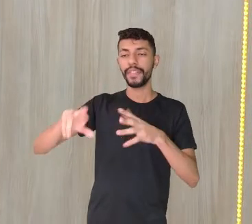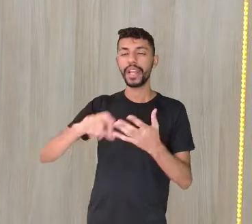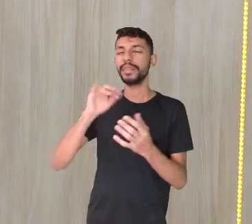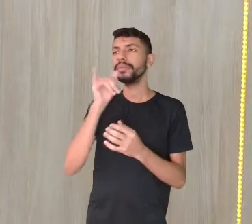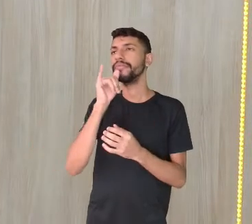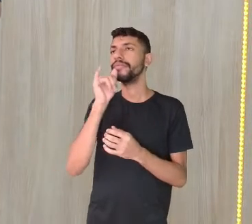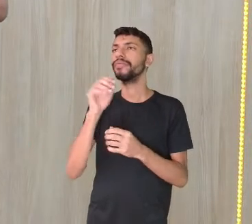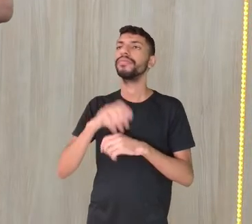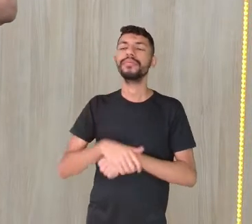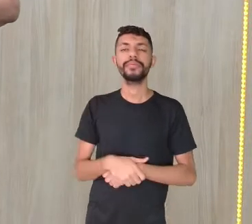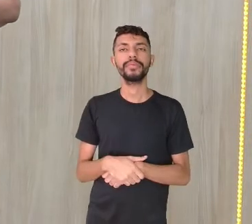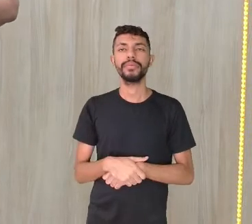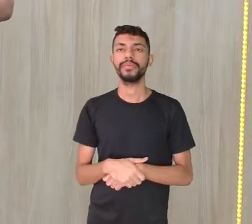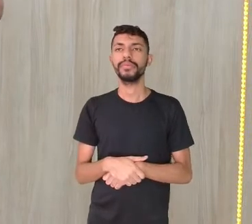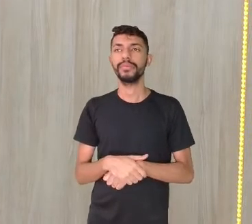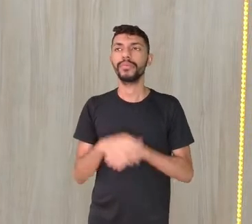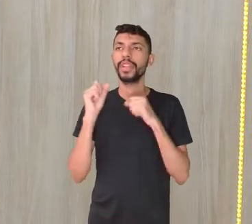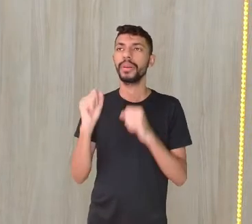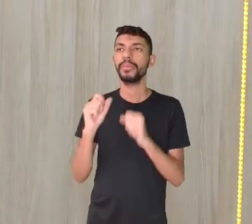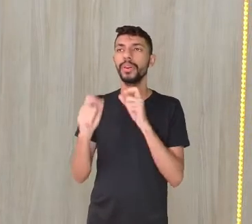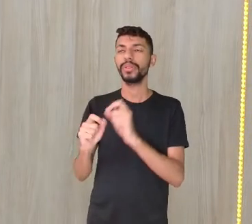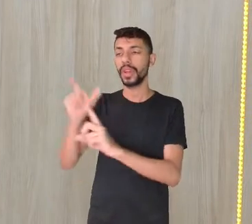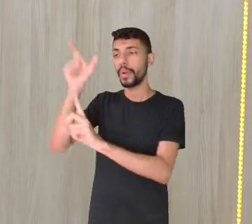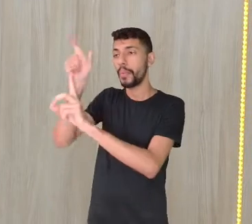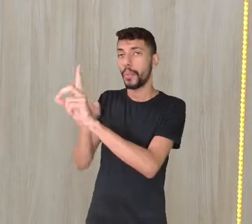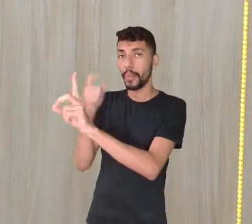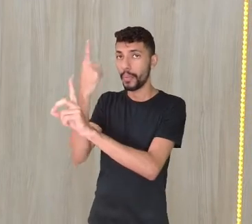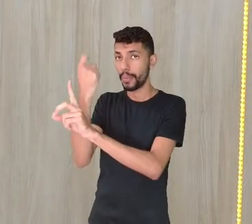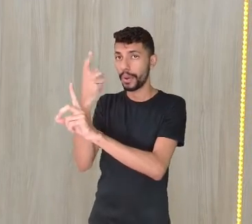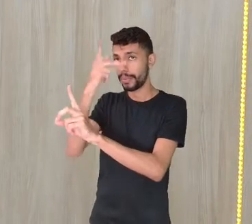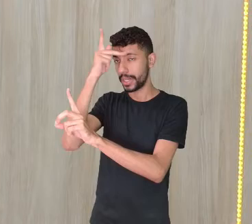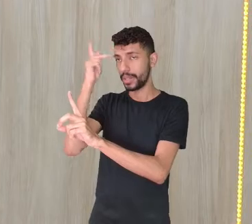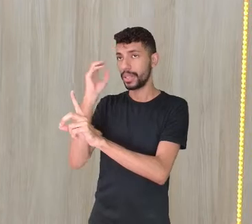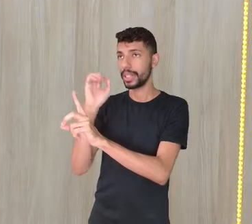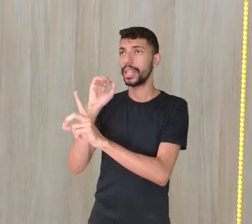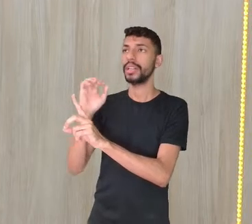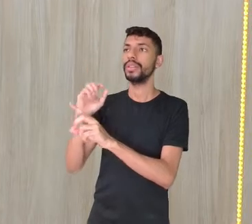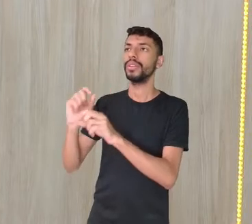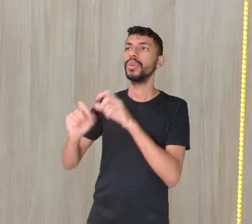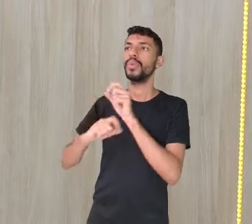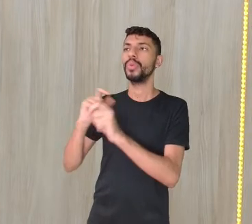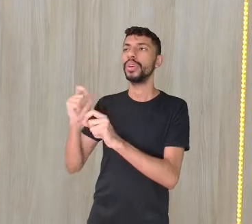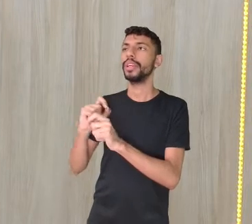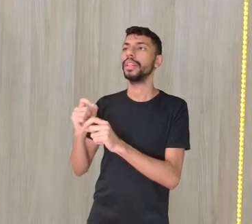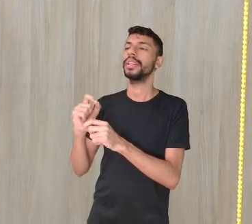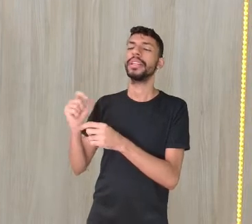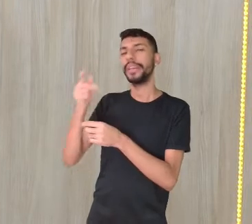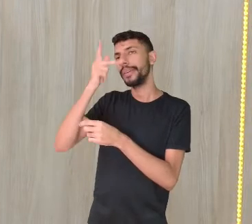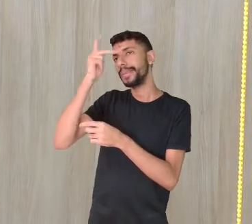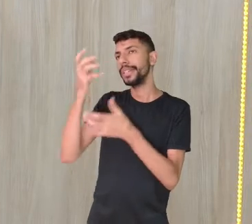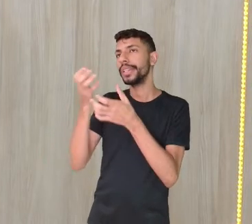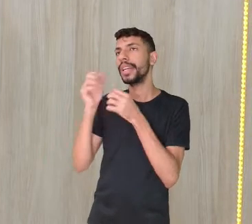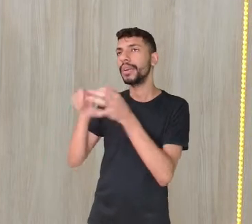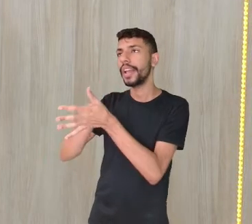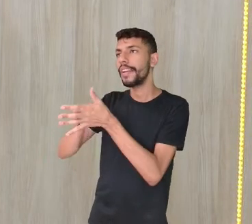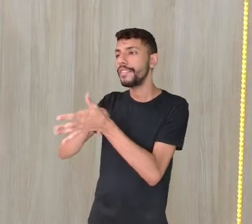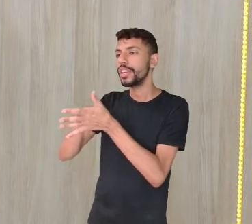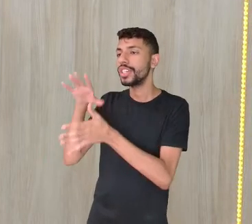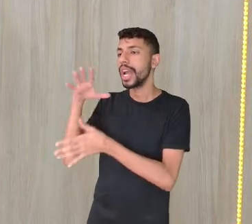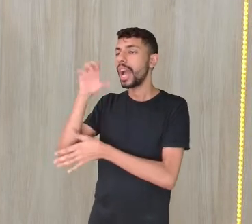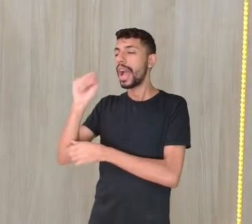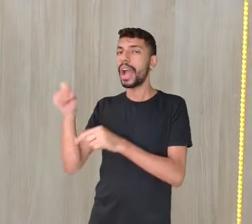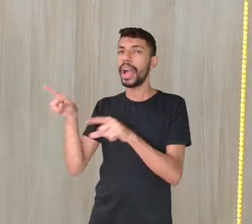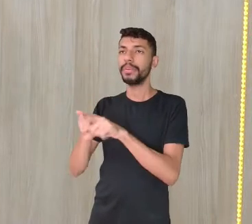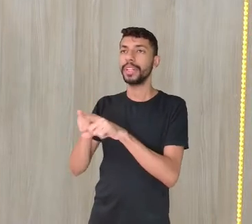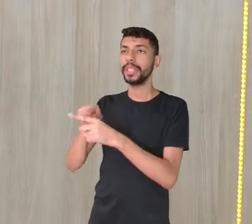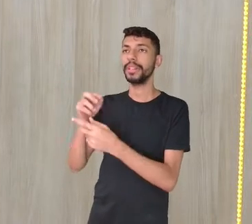Ele pode, vamos dizer, um paciente que uma junta médica está querendo investigar rápido e dar um